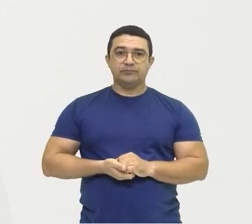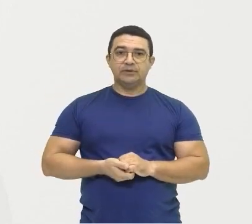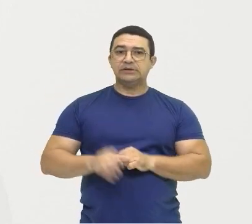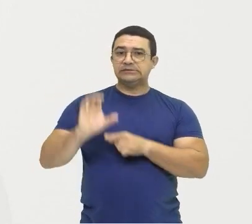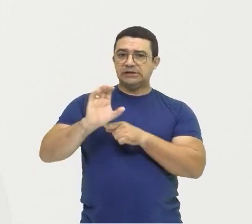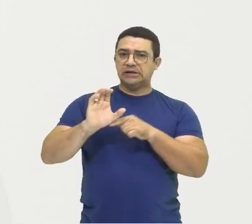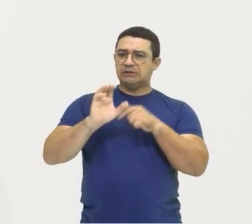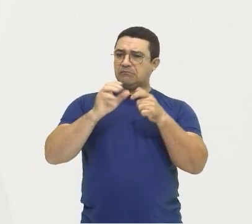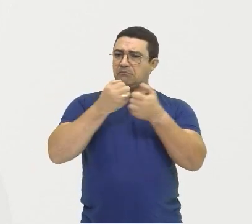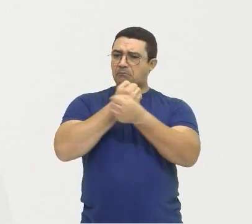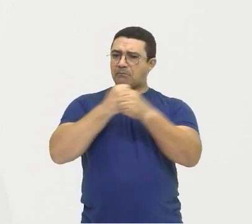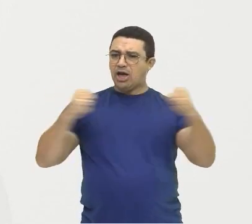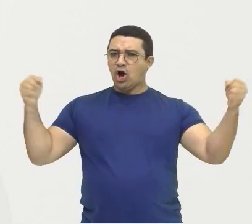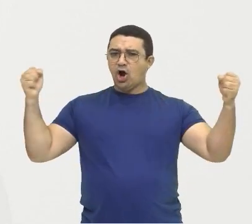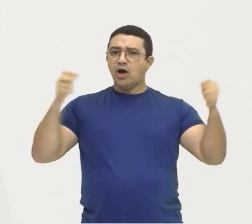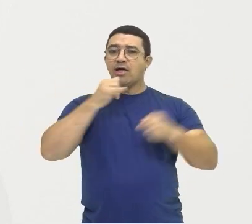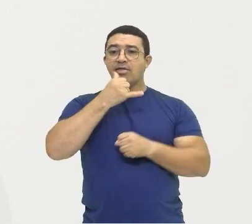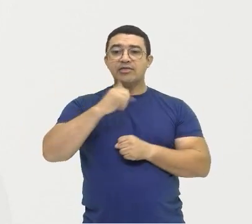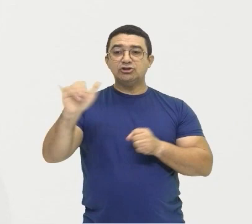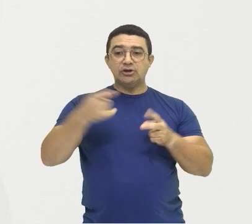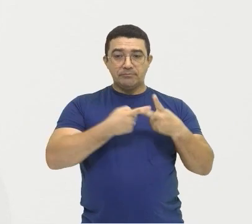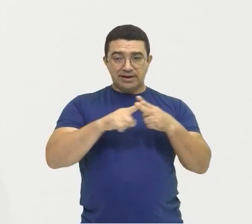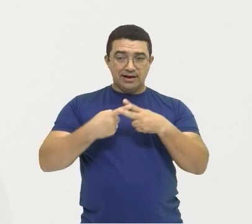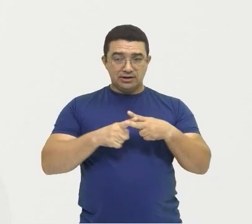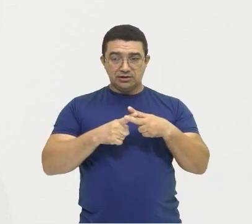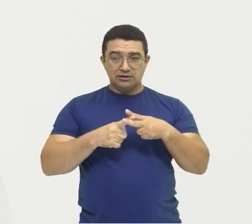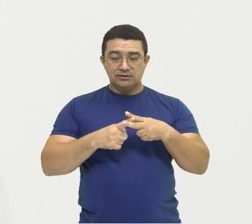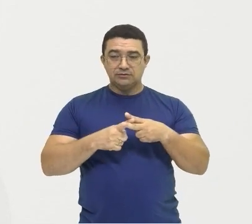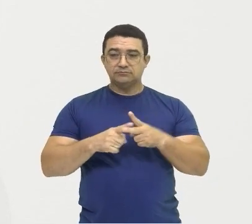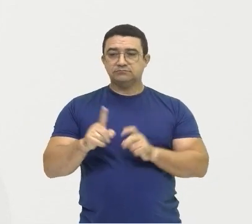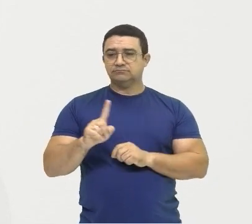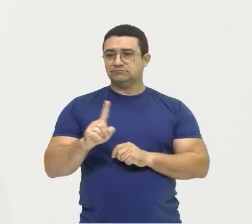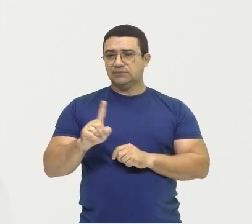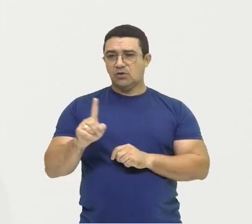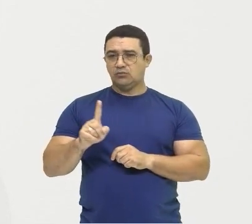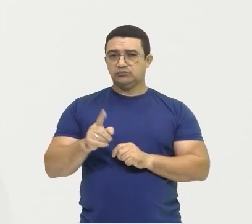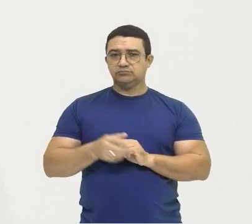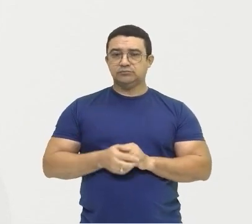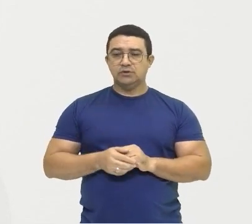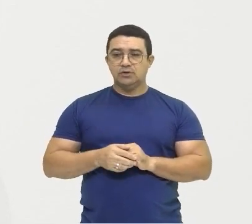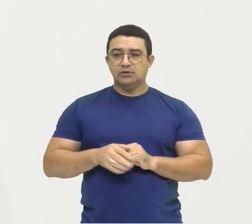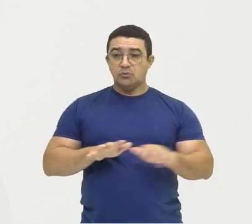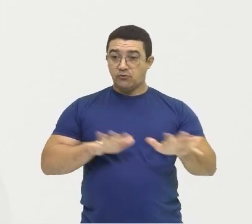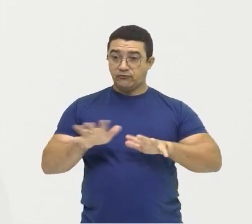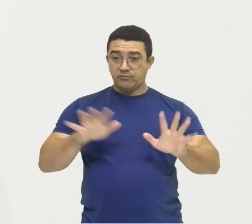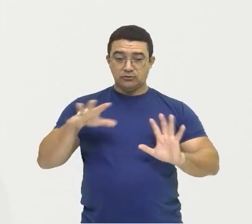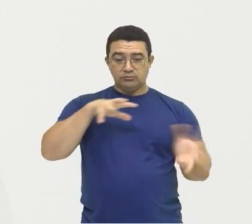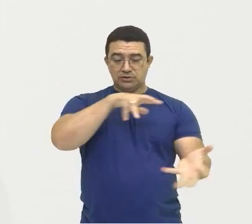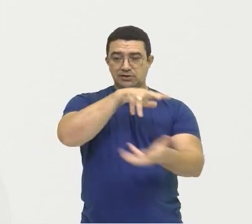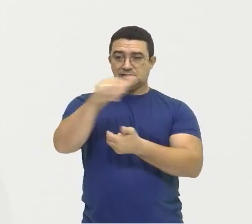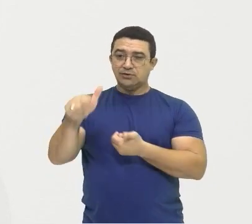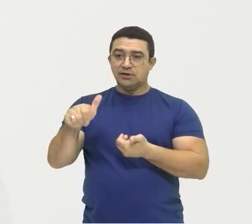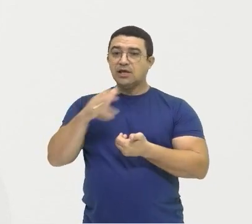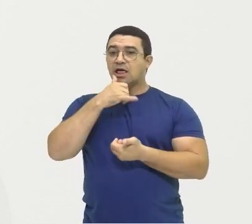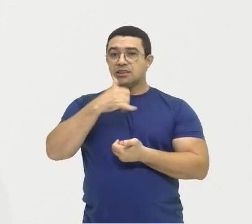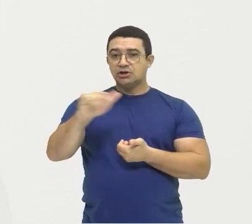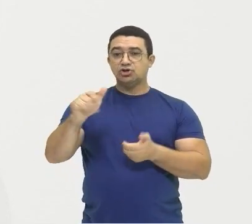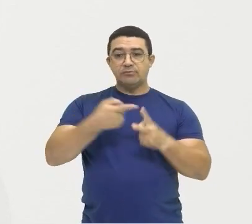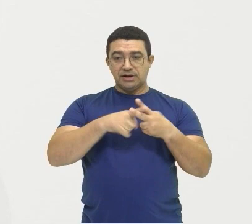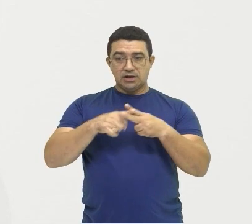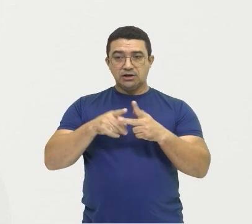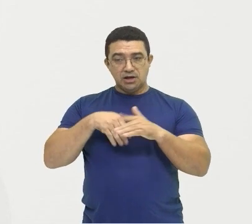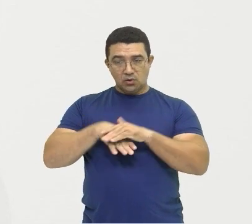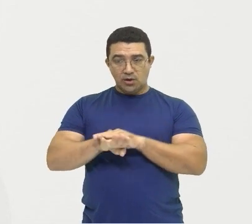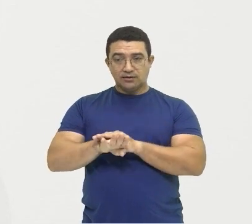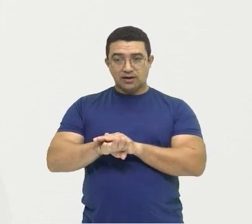energia mecânica? Aí não, pessoal. A energia mecânica ela se conserva durante o movimento do planeta. O movimento do planeta